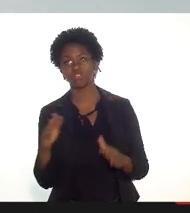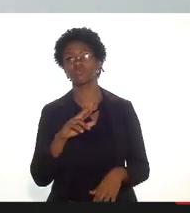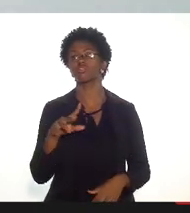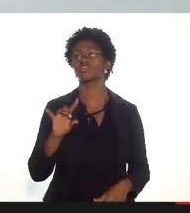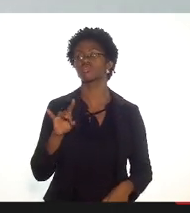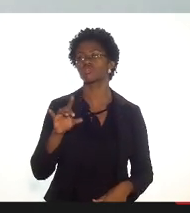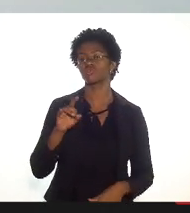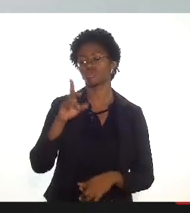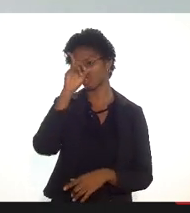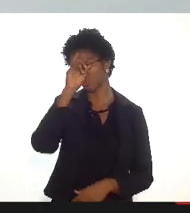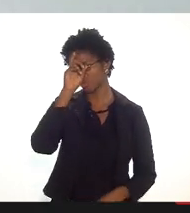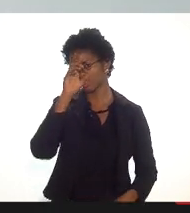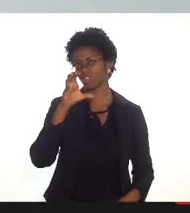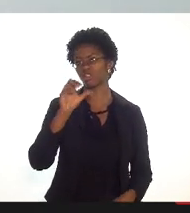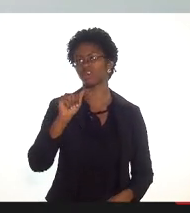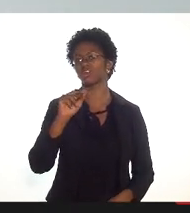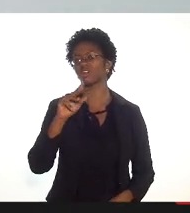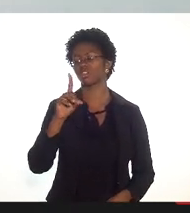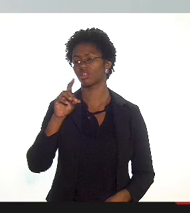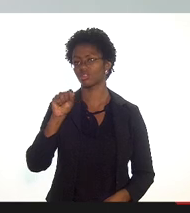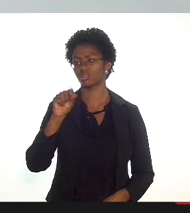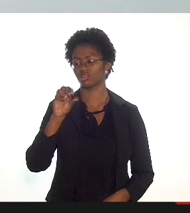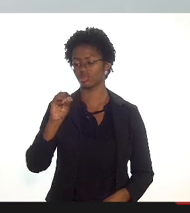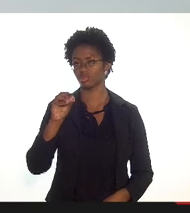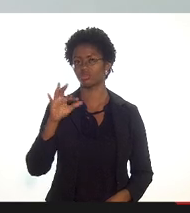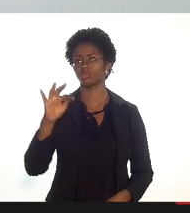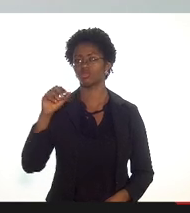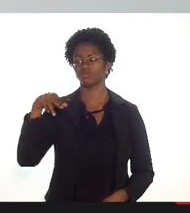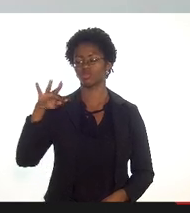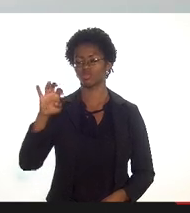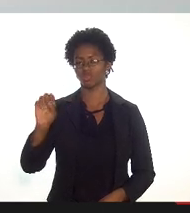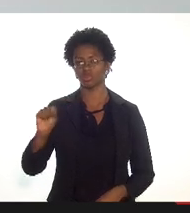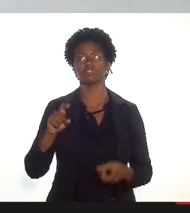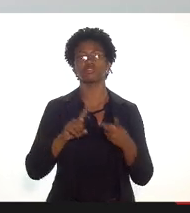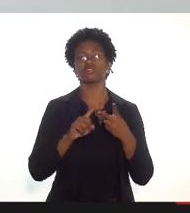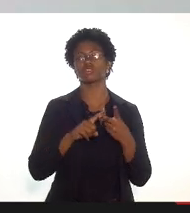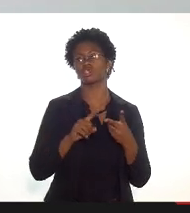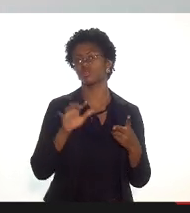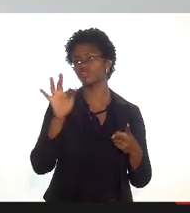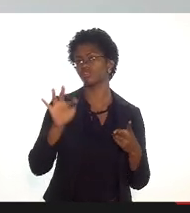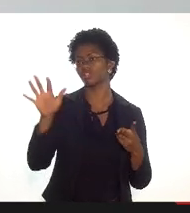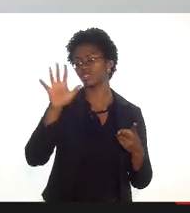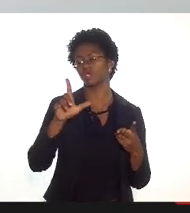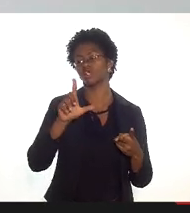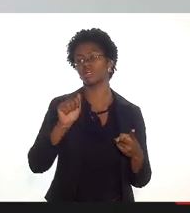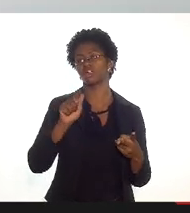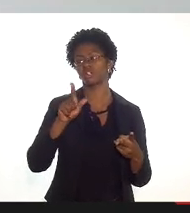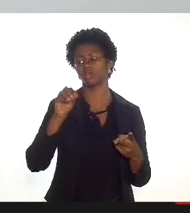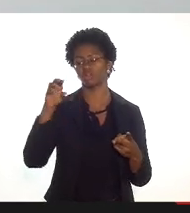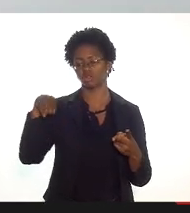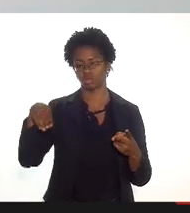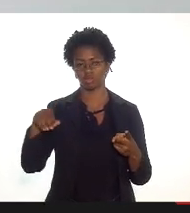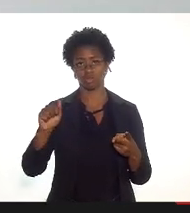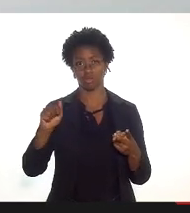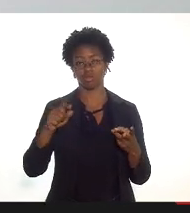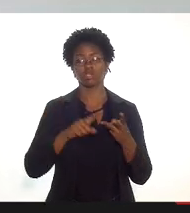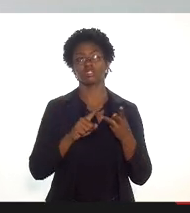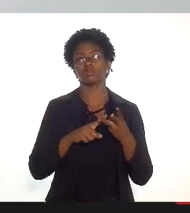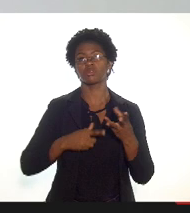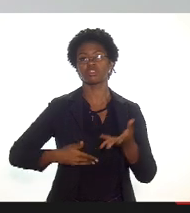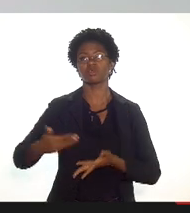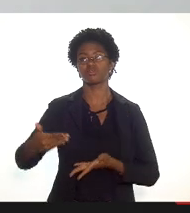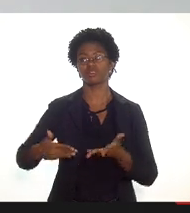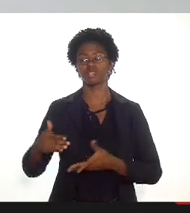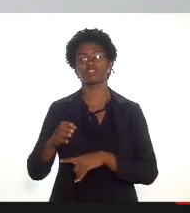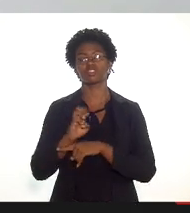Hospital Cardoso Fontes, o Hospital Federal da Lagoa, o Hospital Federal dos Servidores do Estado, o Hospital Federal do Andaraí, o Hospital Federal de Ipanema